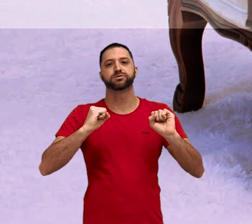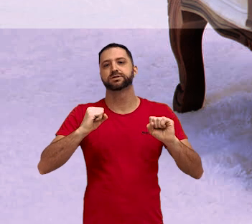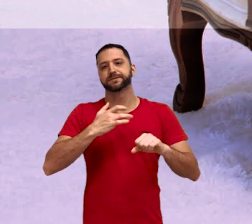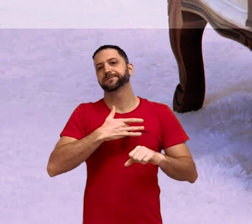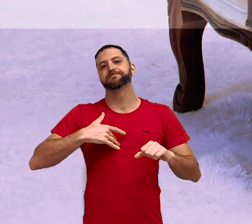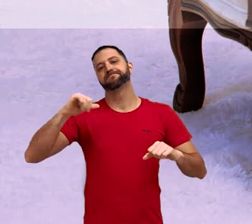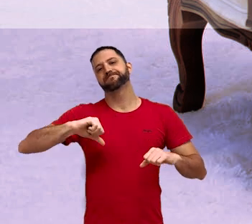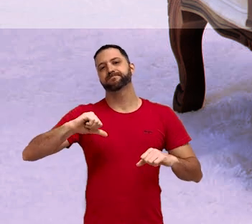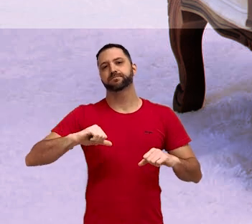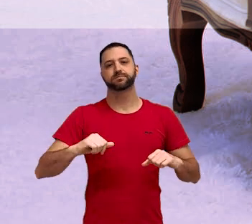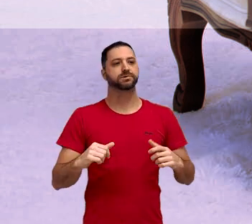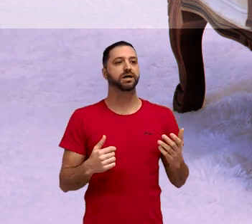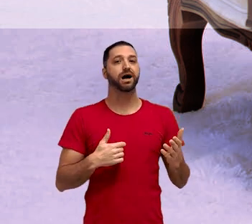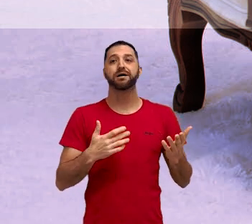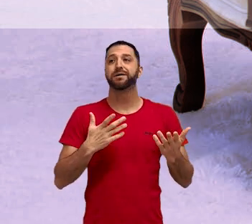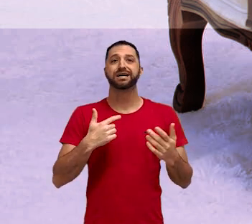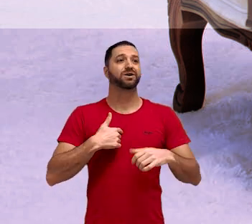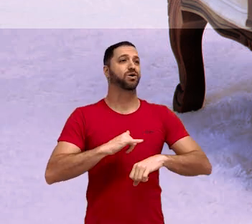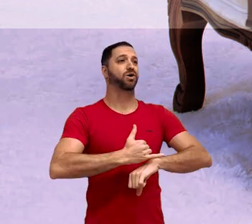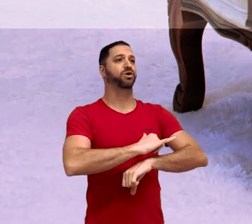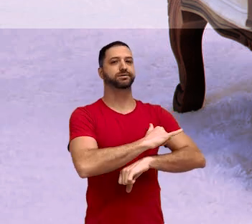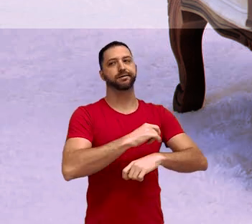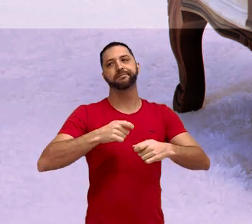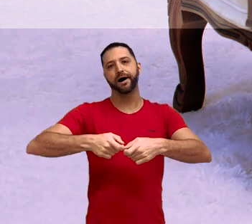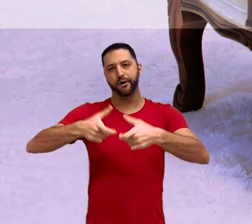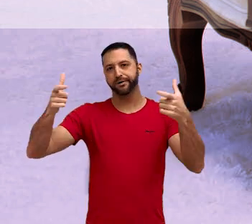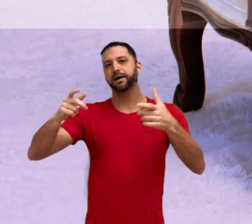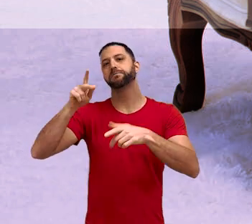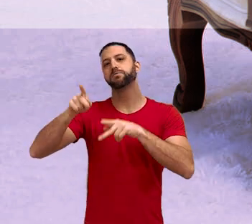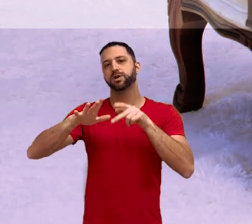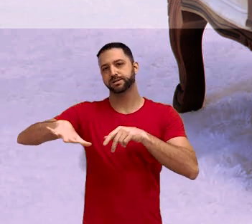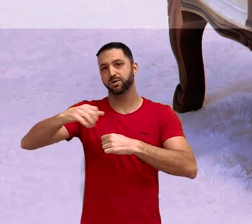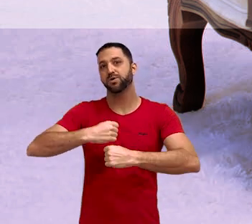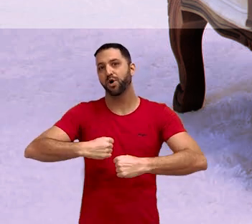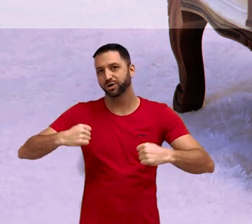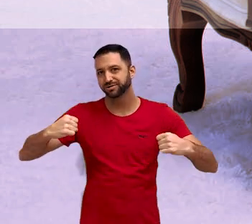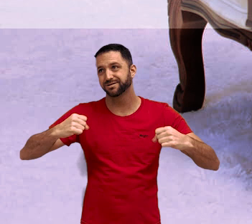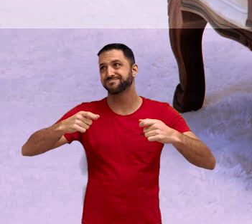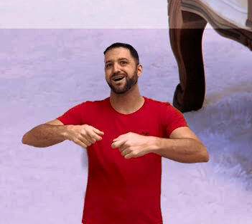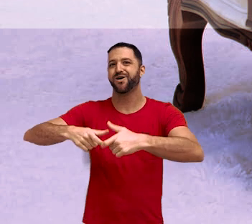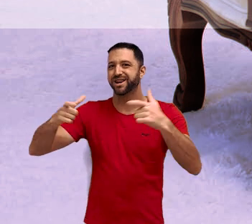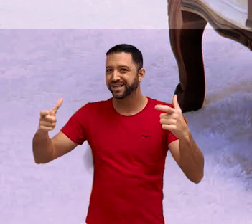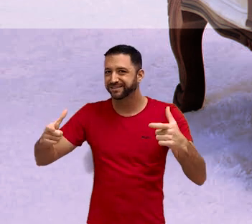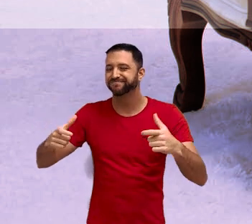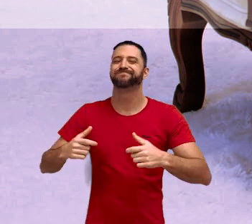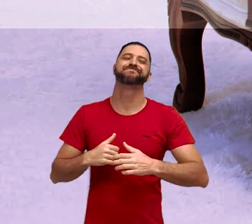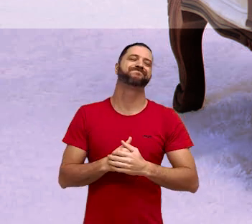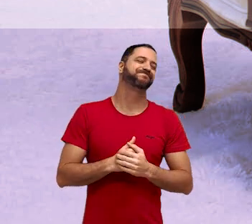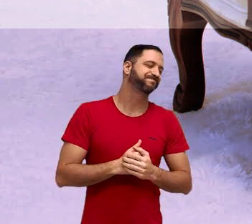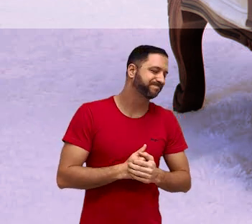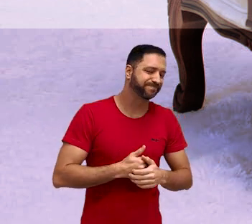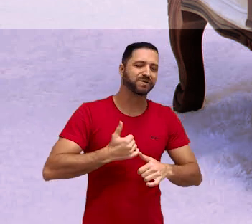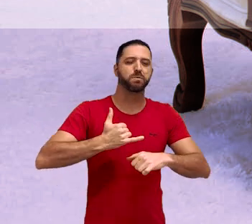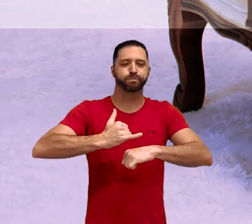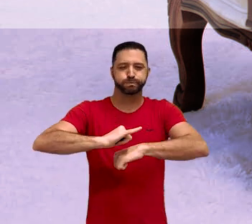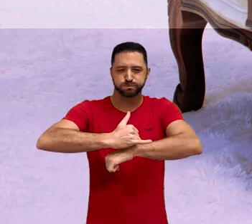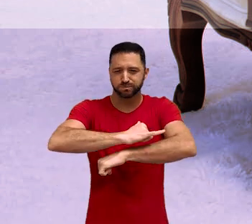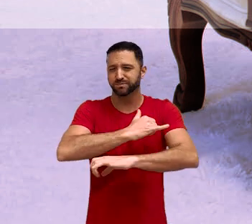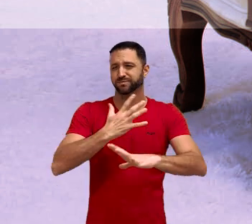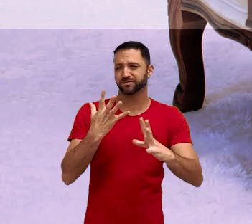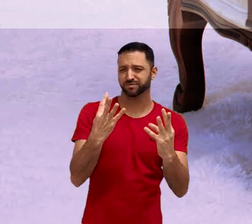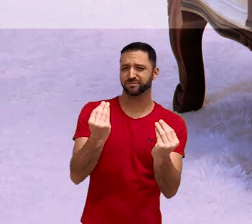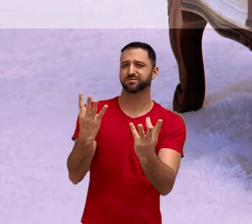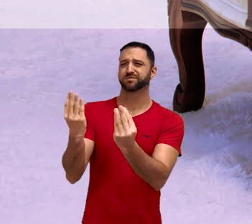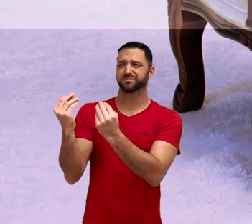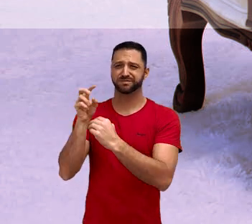que você, magrinha, demonstra que você está comendo mal. Ah, não sou magrinha. E entra, infelizmente, a maioria da população. O